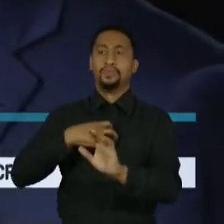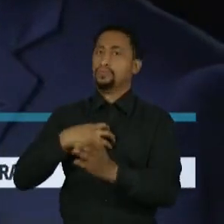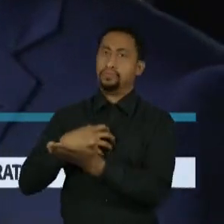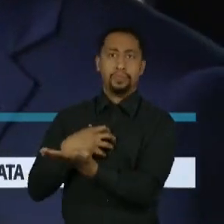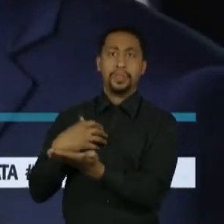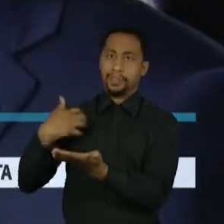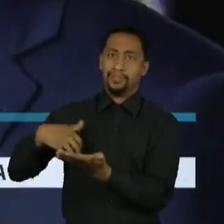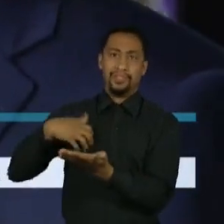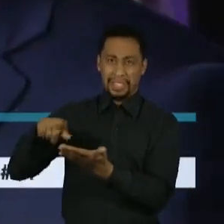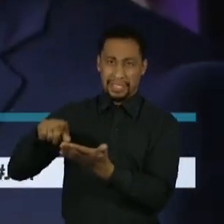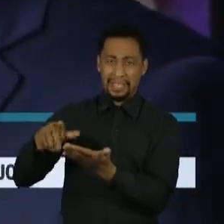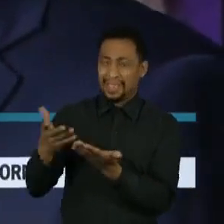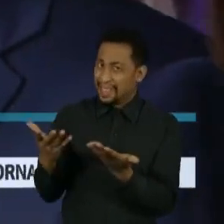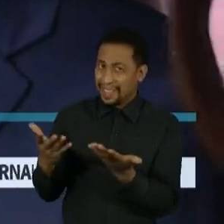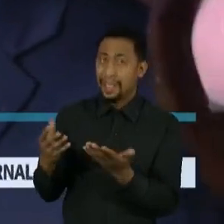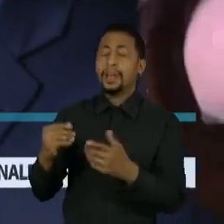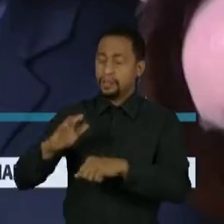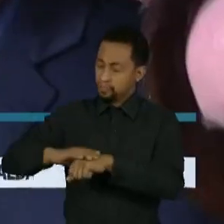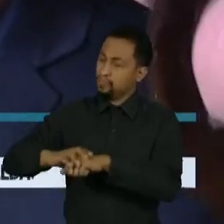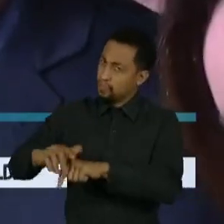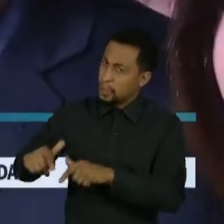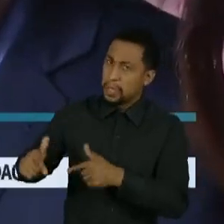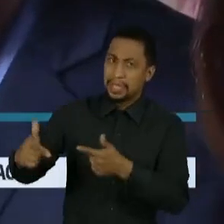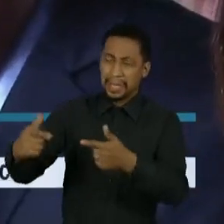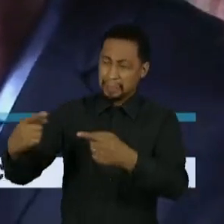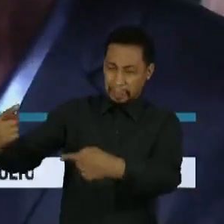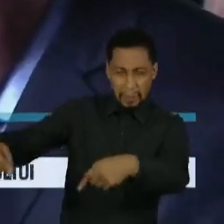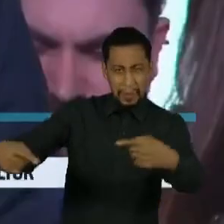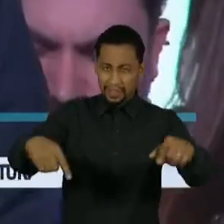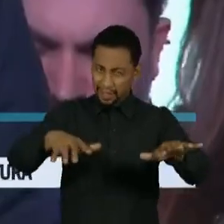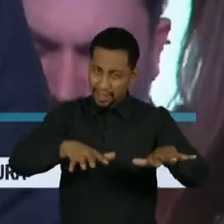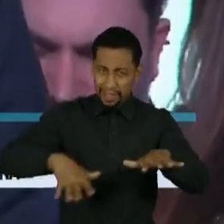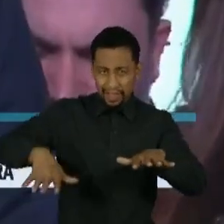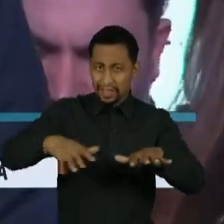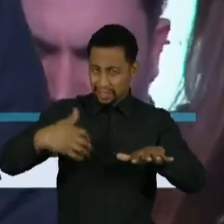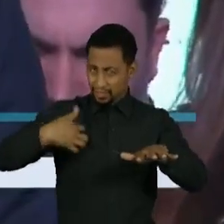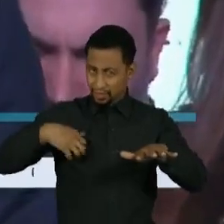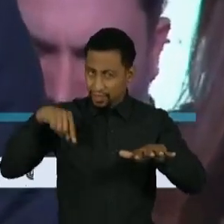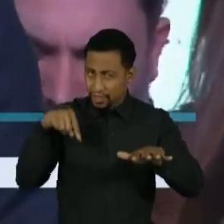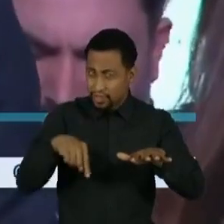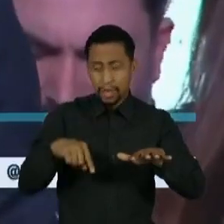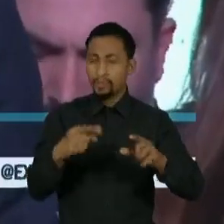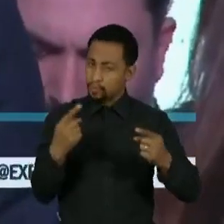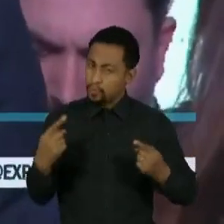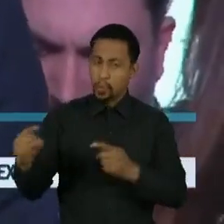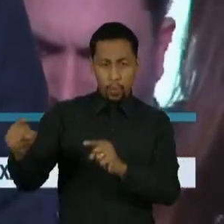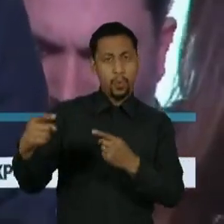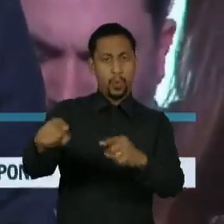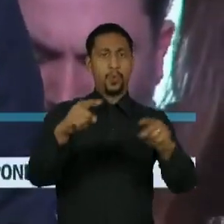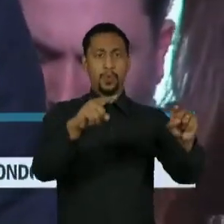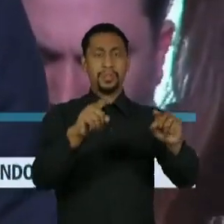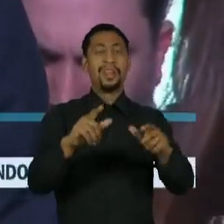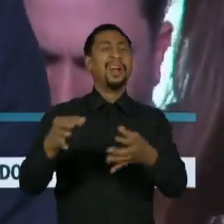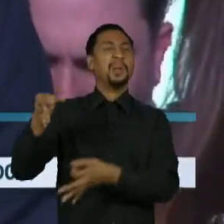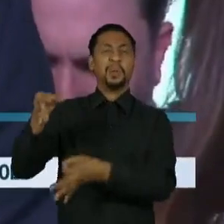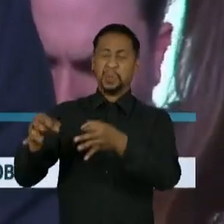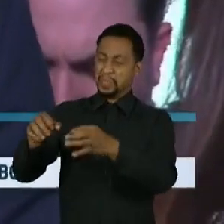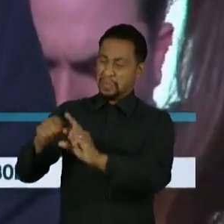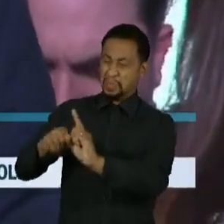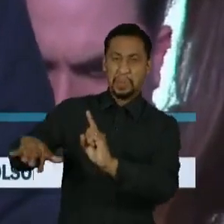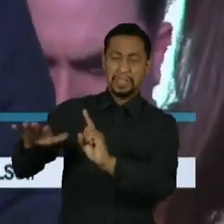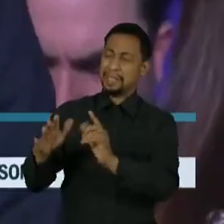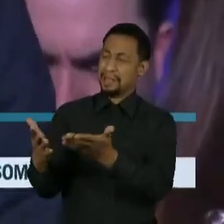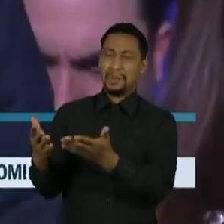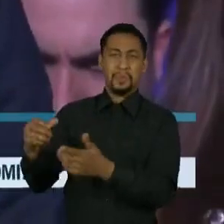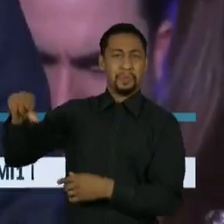fim ao que chamou de casta parasitária política no país, classificou de aberração a justiça social e